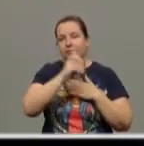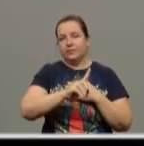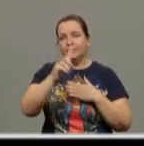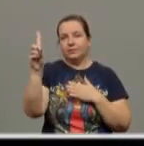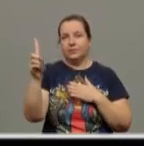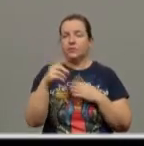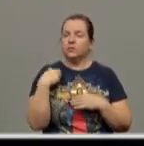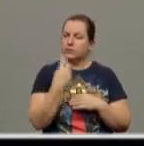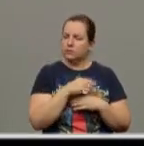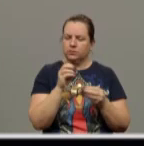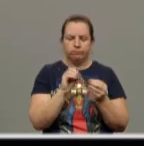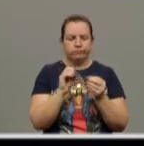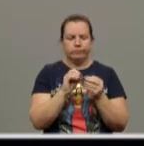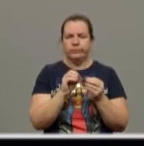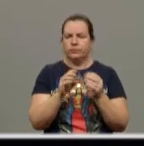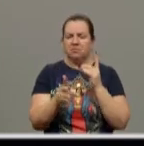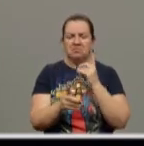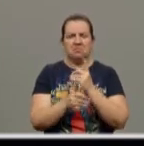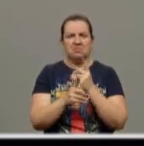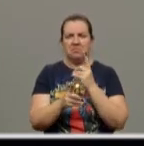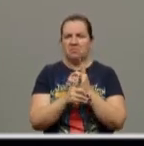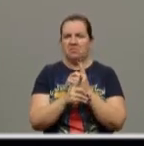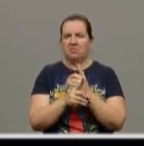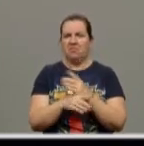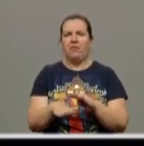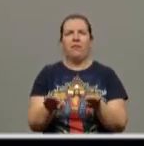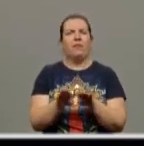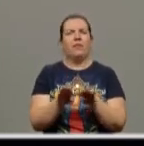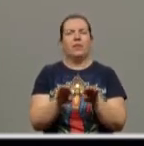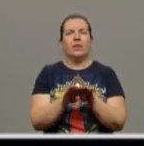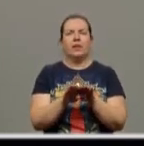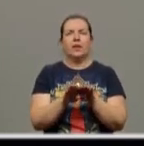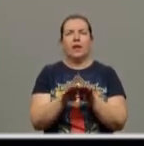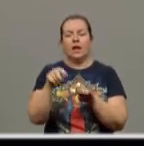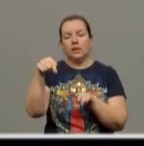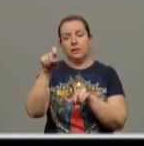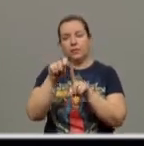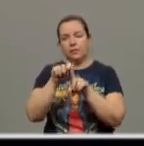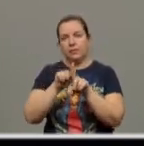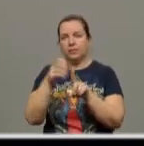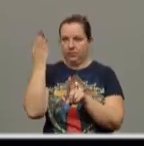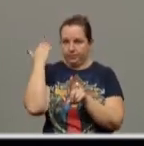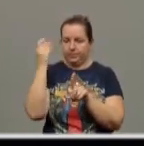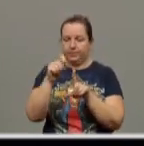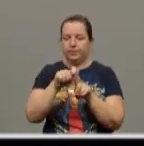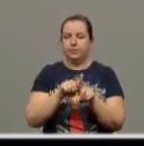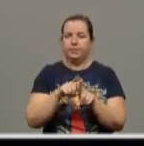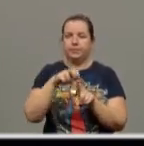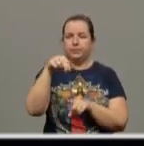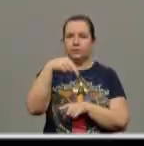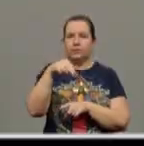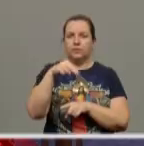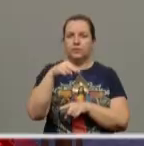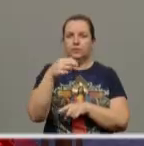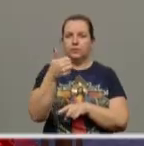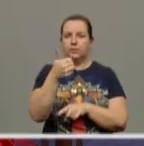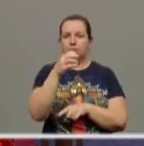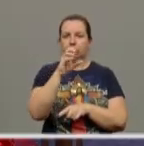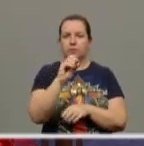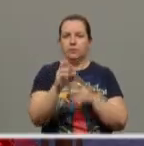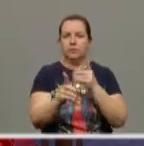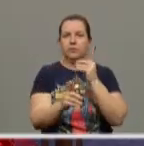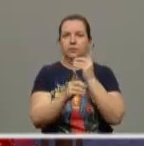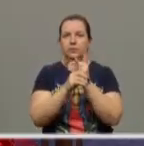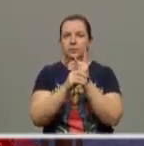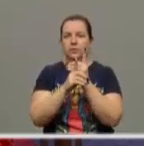fizemos vários encontros. Nós também agora, no mês de novembro, nós fizemos o 10º